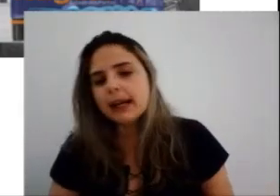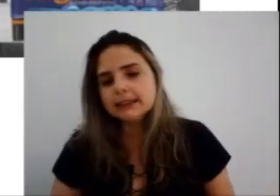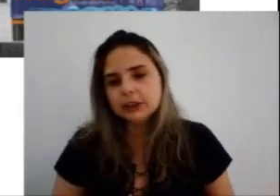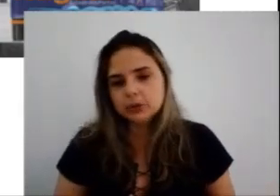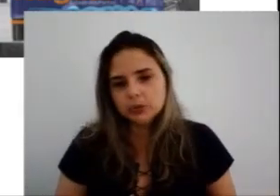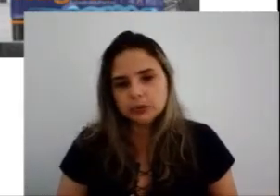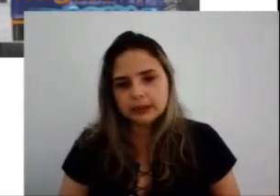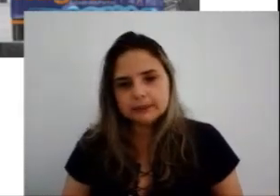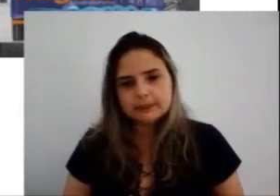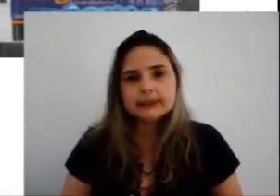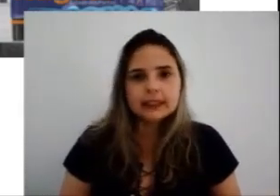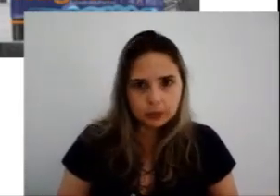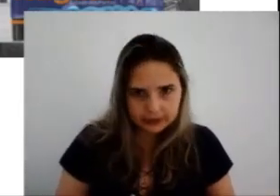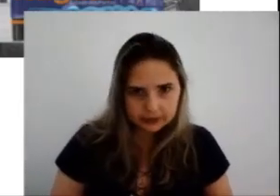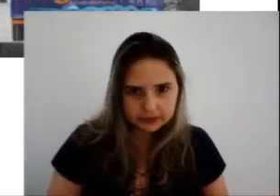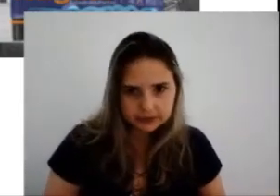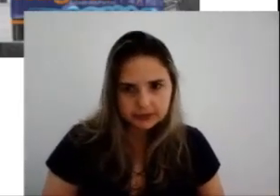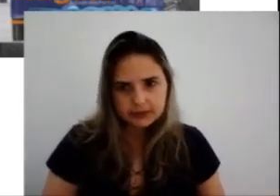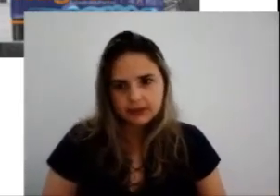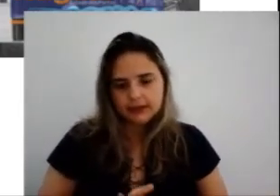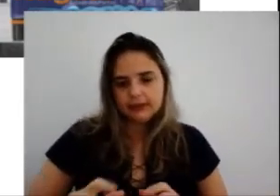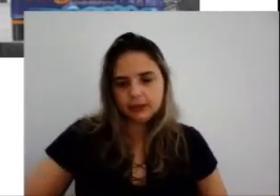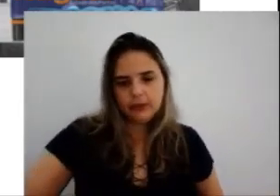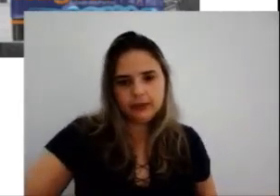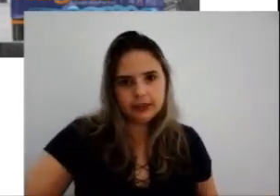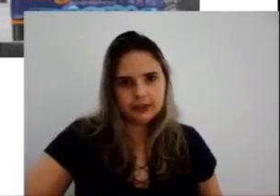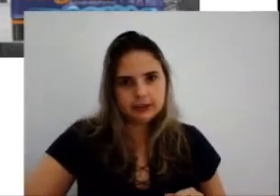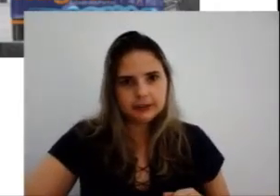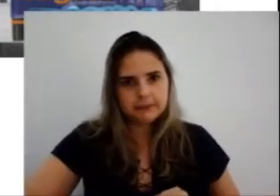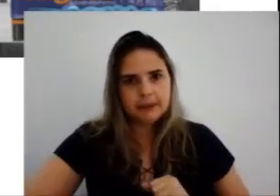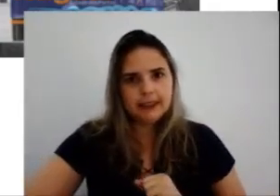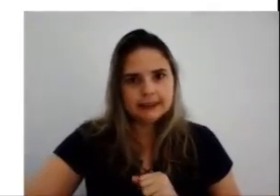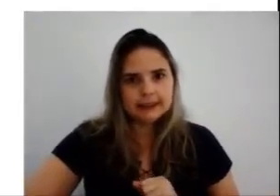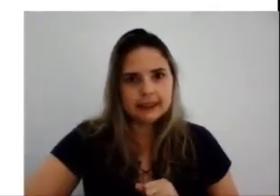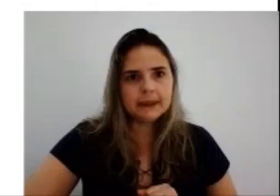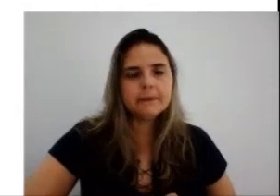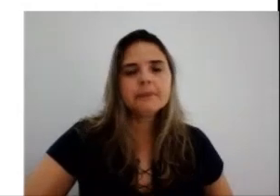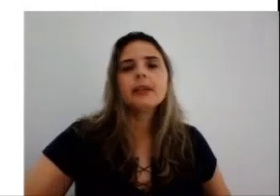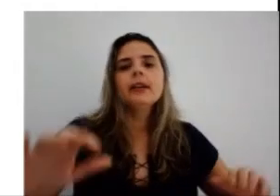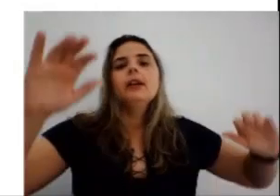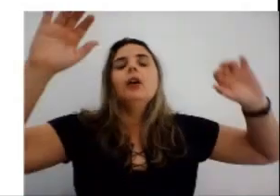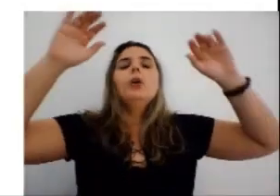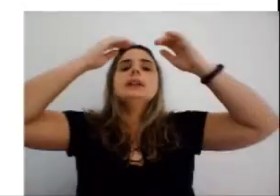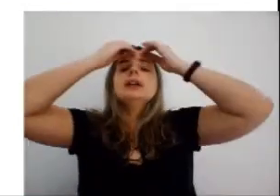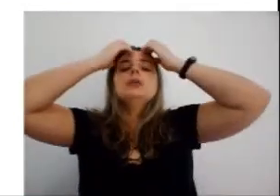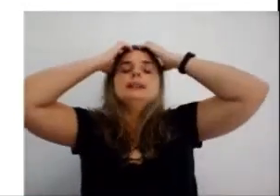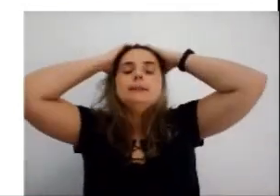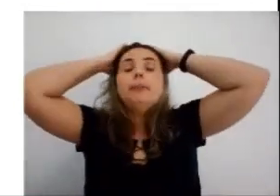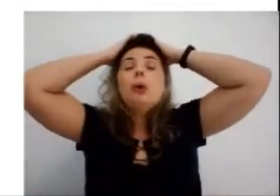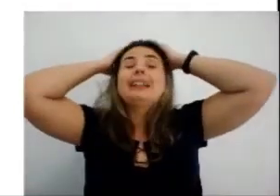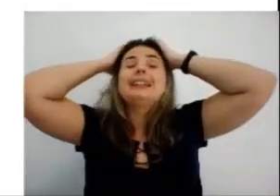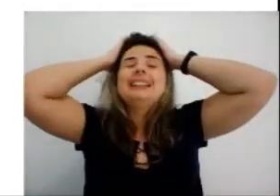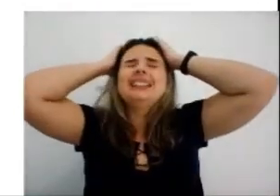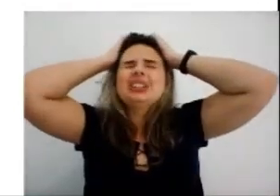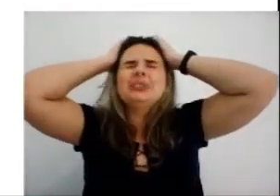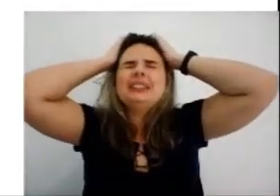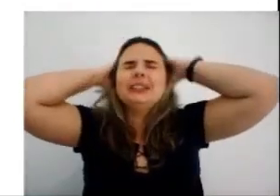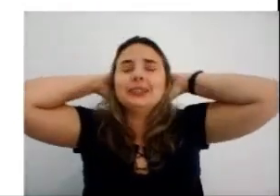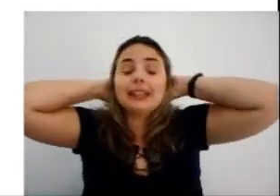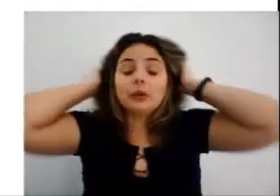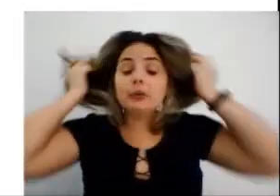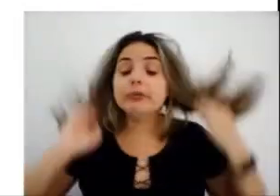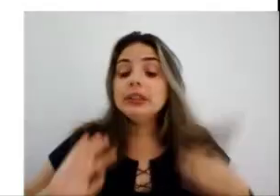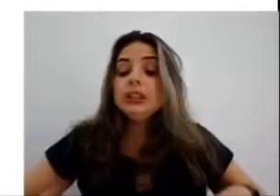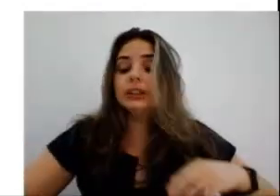torna uma casa de cultura. Tranquilo? Tranquilo, gente? Beleza, né? Outra coisa importante no